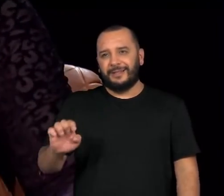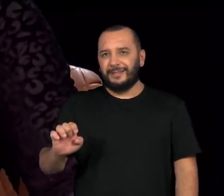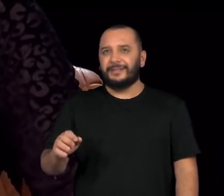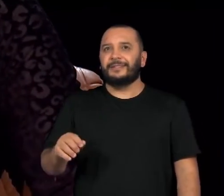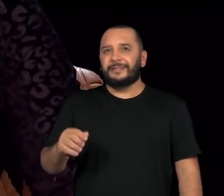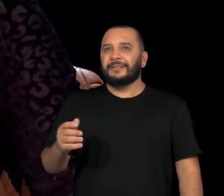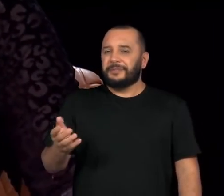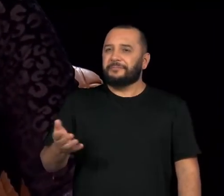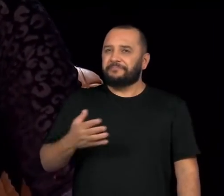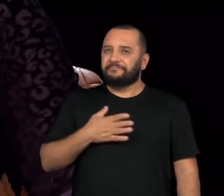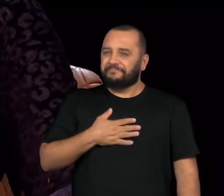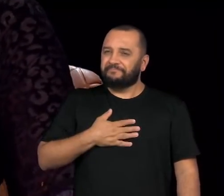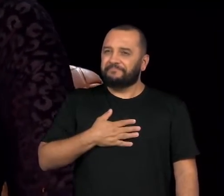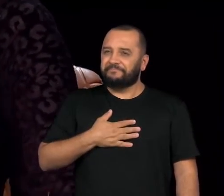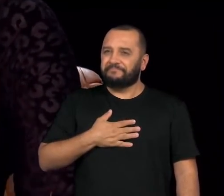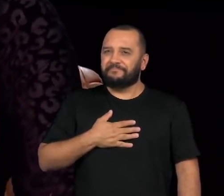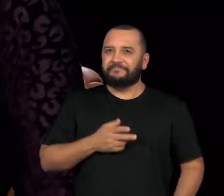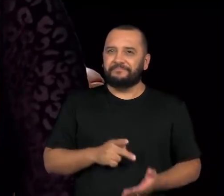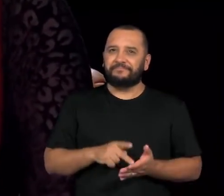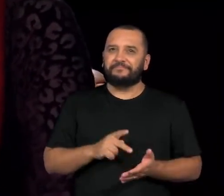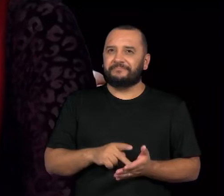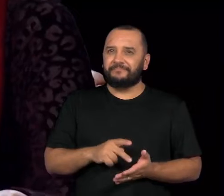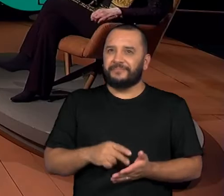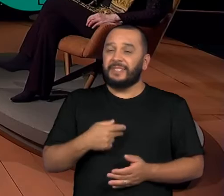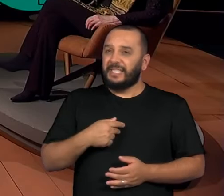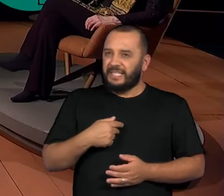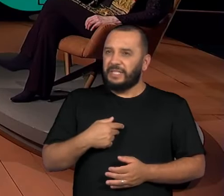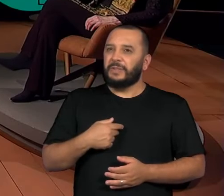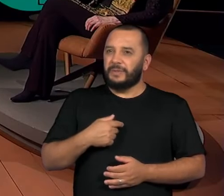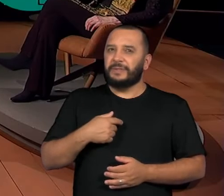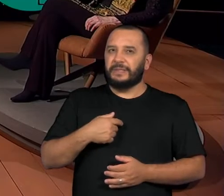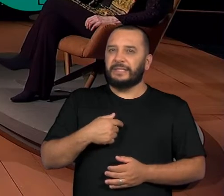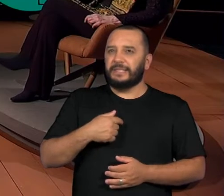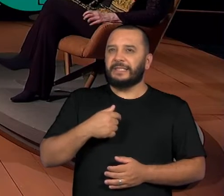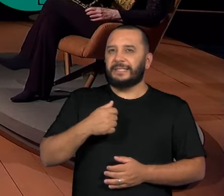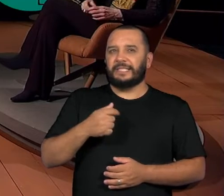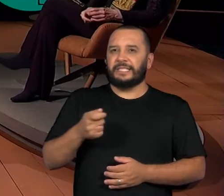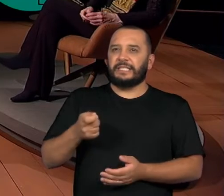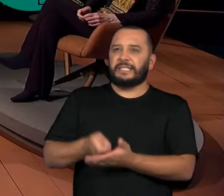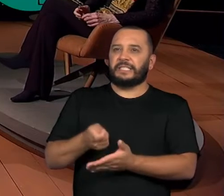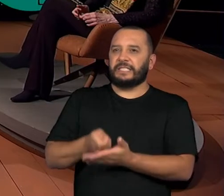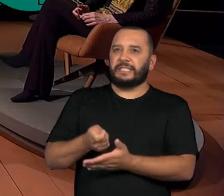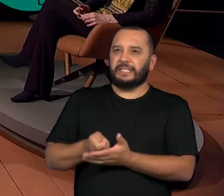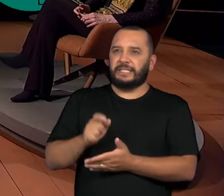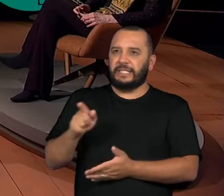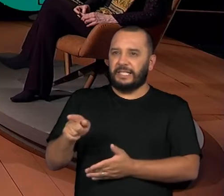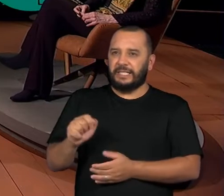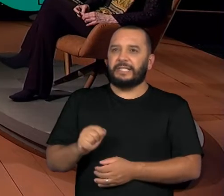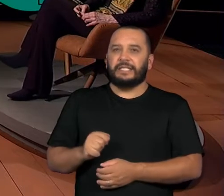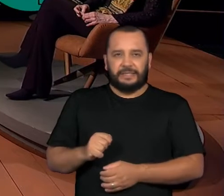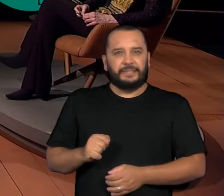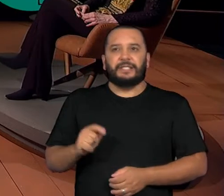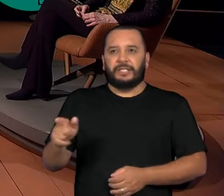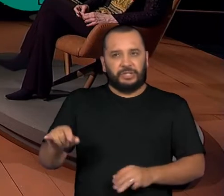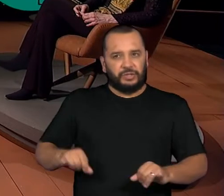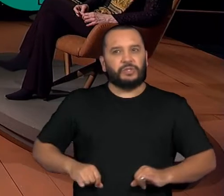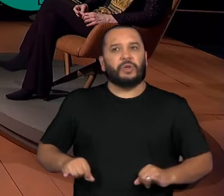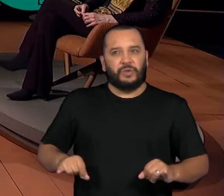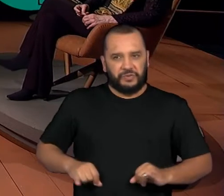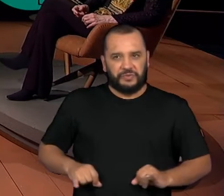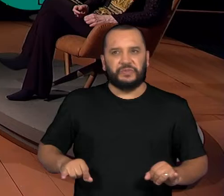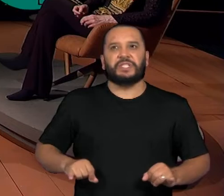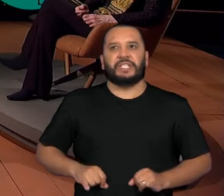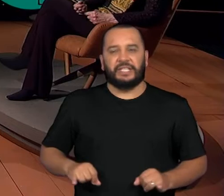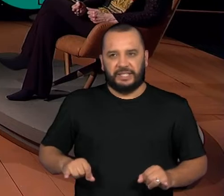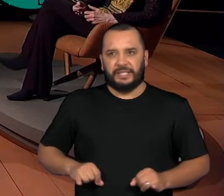E nós realmente, eu sacrificava ela bem. Ela sofreu, né? Ela sofreu bastante na minha mão. Teve uma hora que